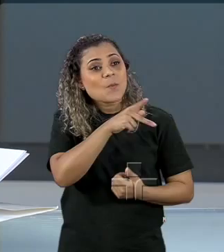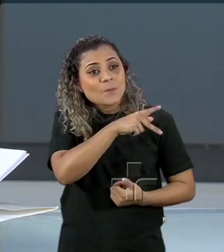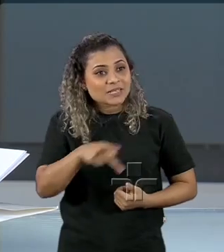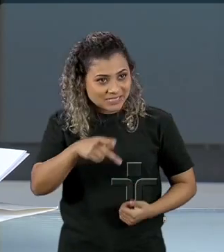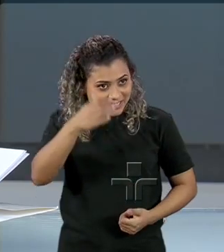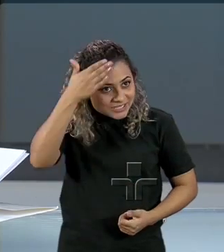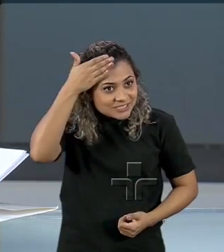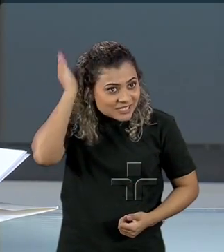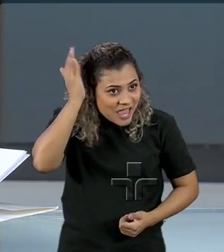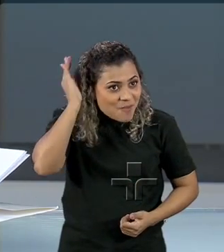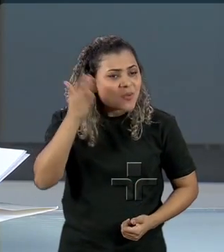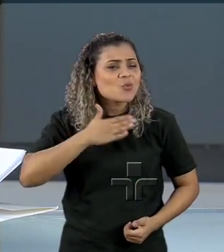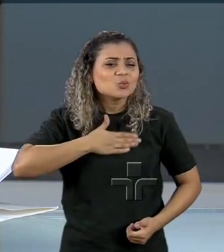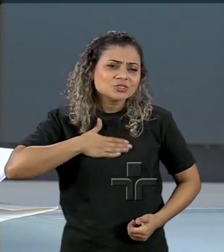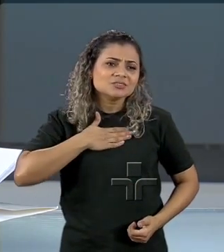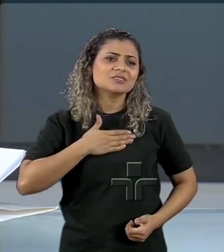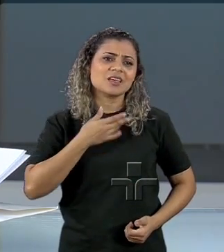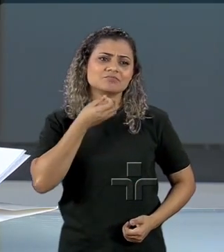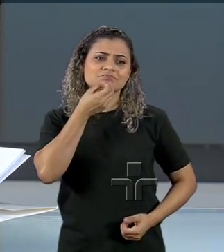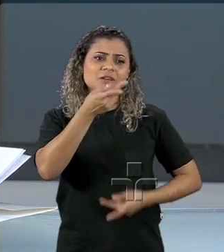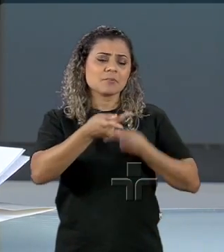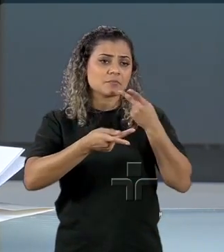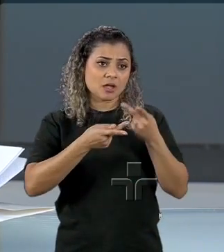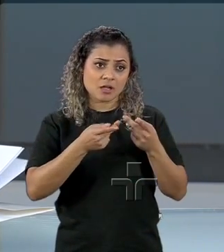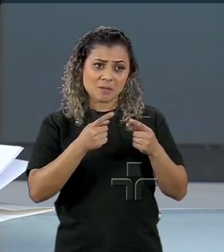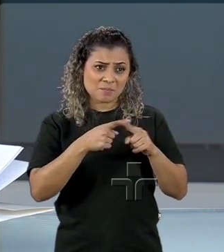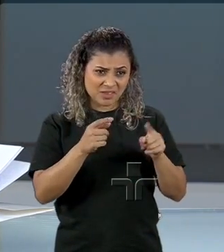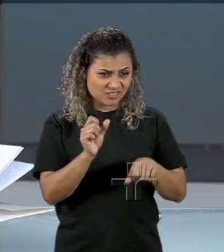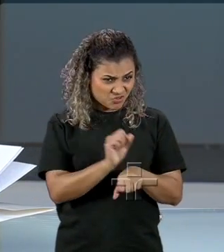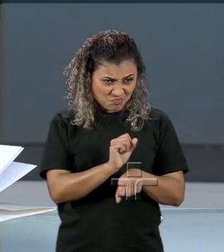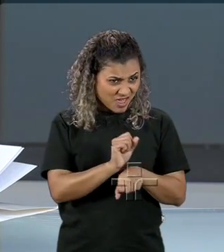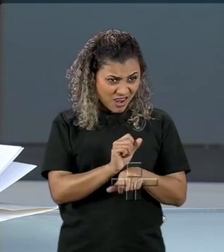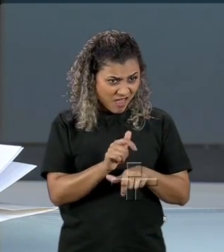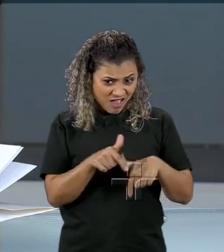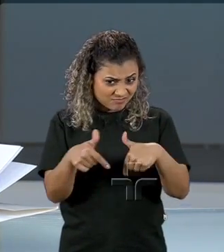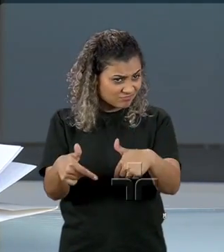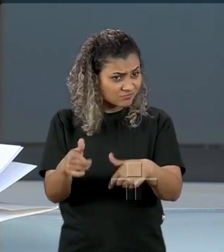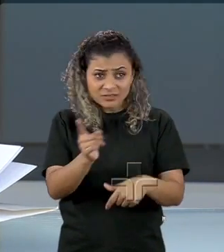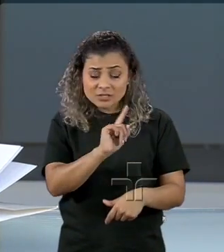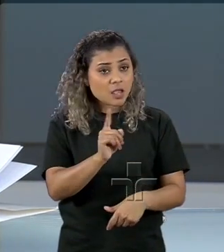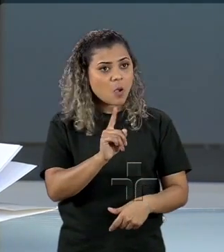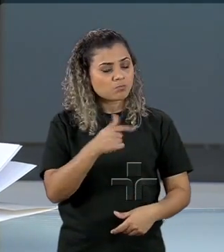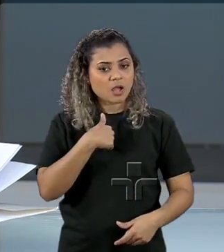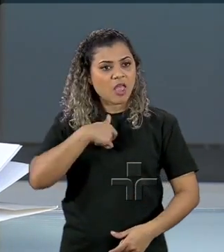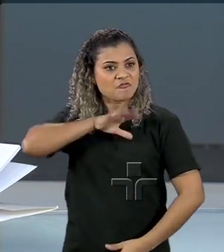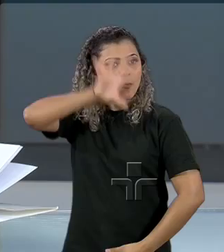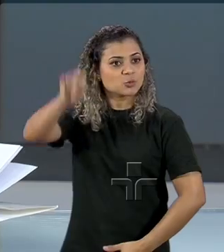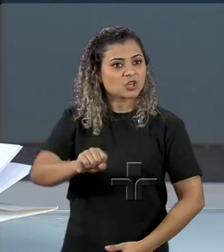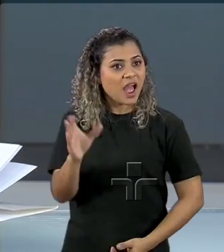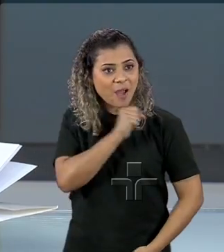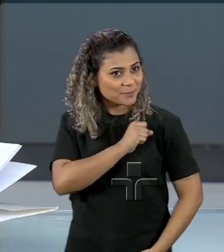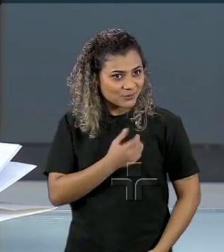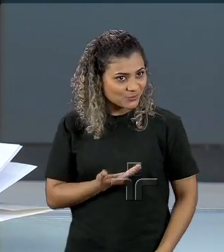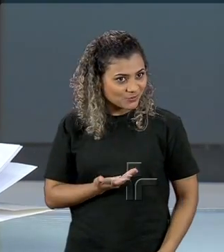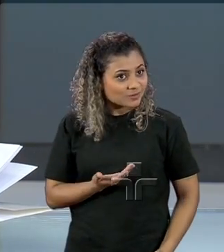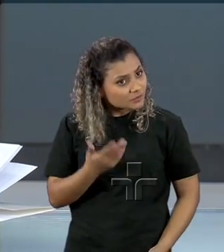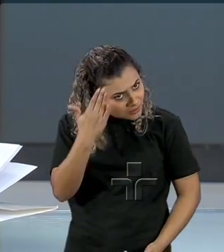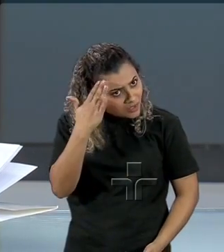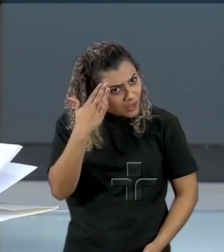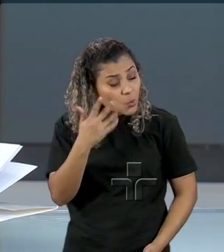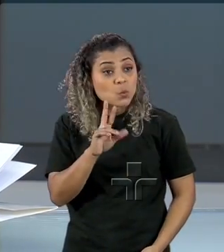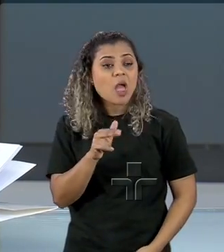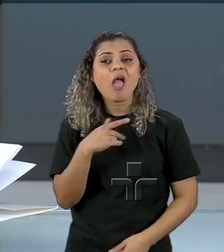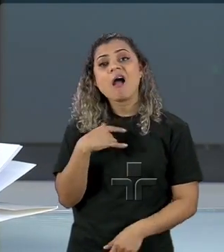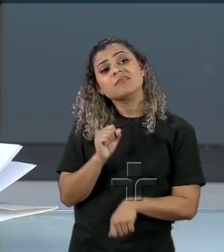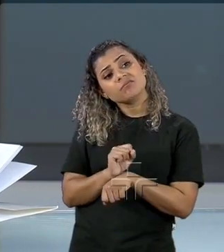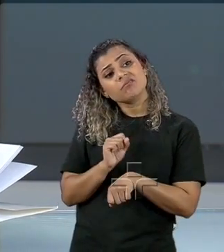Temer. Só acho que não devia ficar na espera, não, da iniciativa dos brasileiros. Devia tomar a iniciativa, né? Procurar e ouvir de